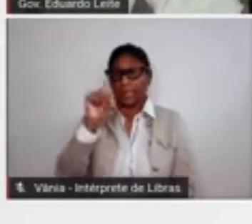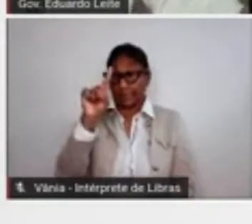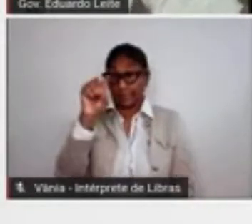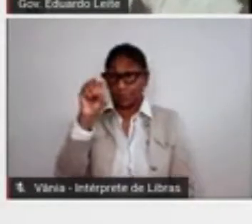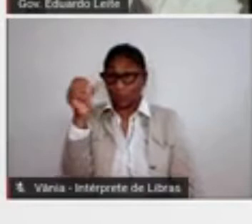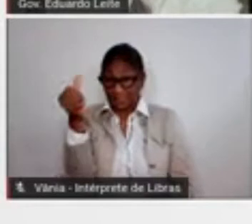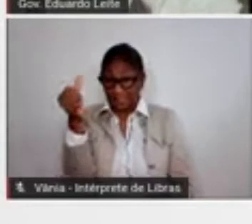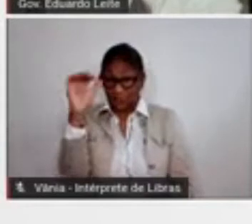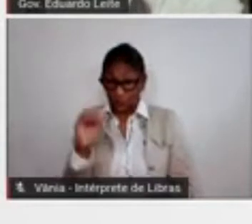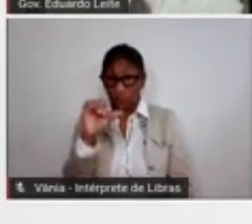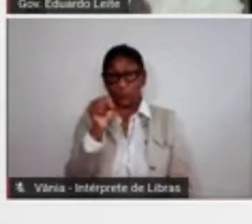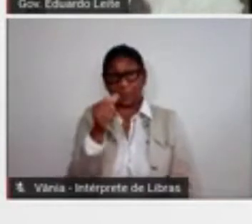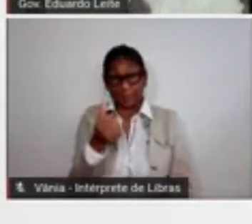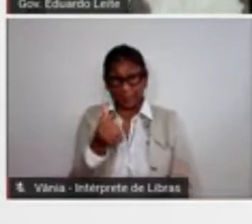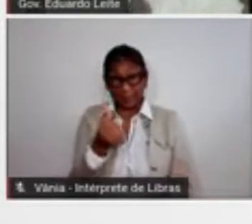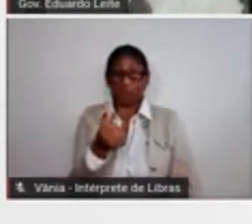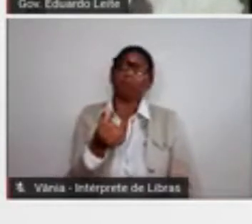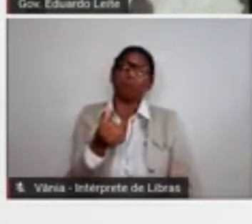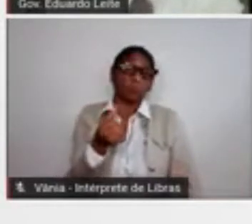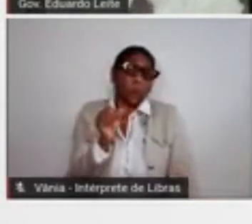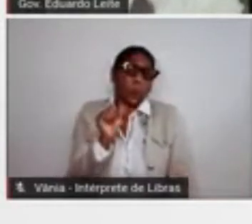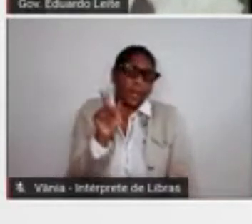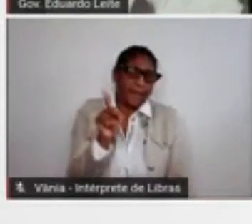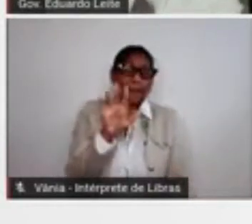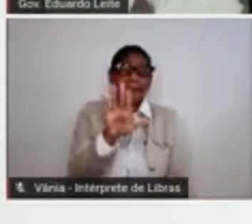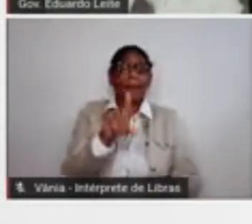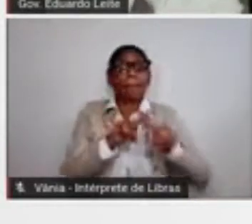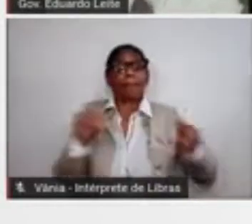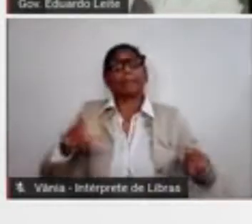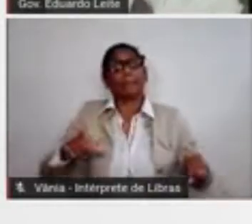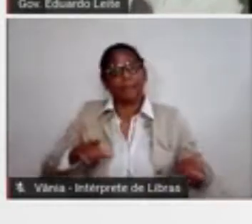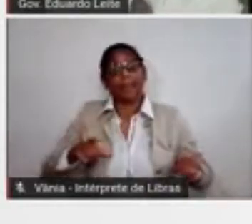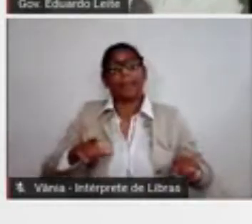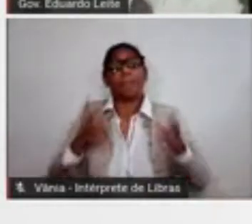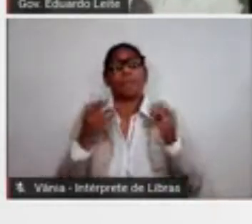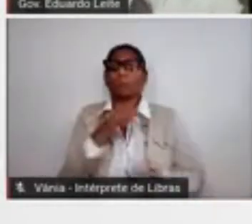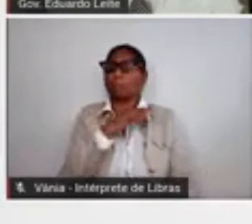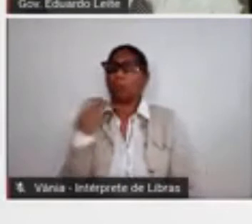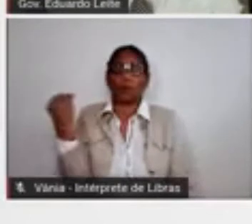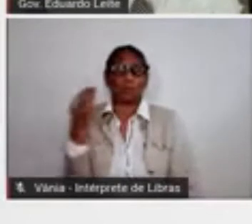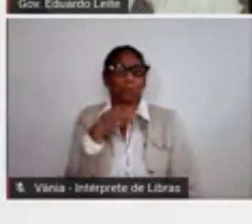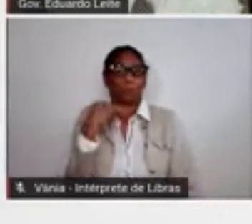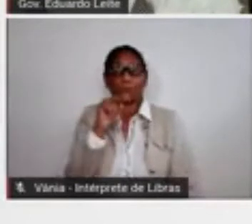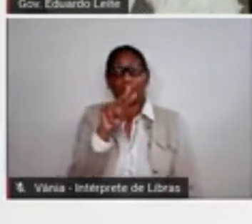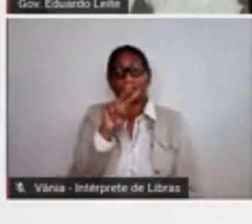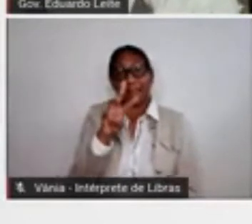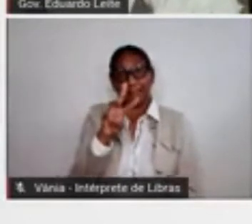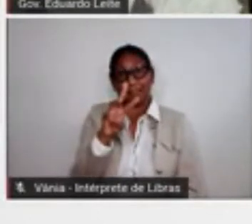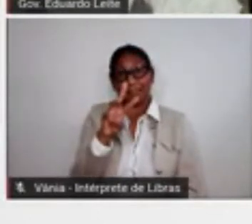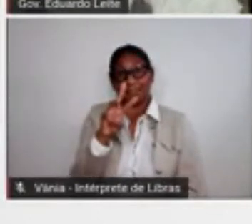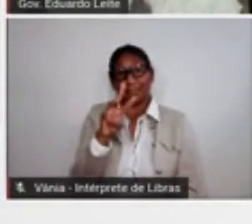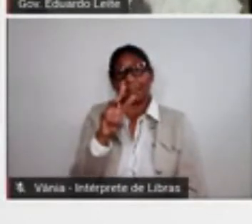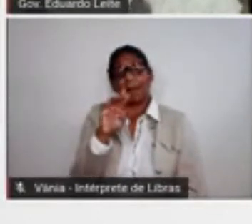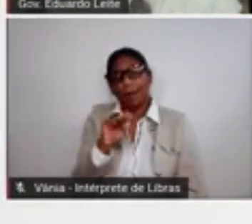hospitalizações, 17%, a gente observa um nível elevado no número de óbitos, de 23 ainda caiu para